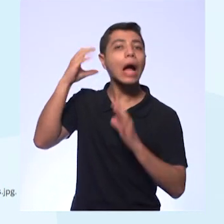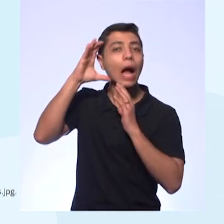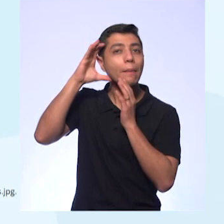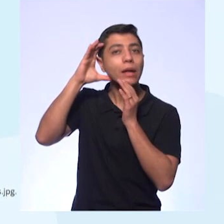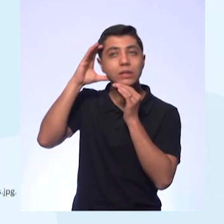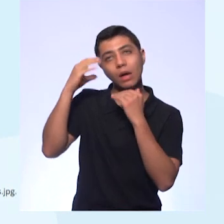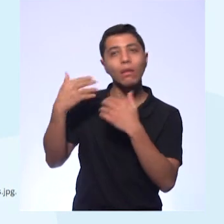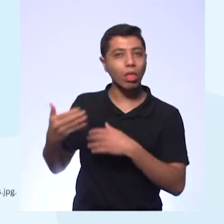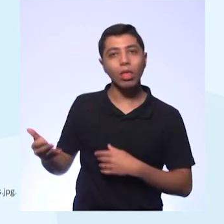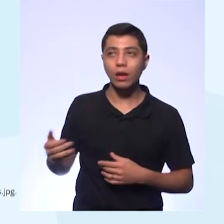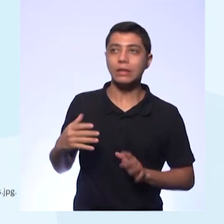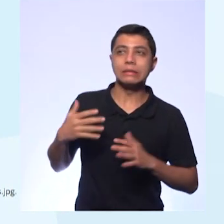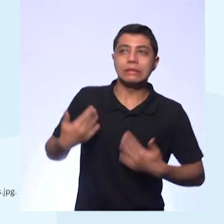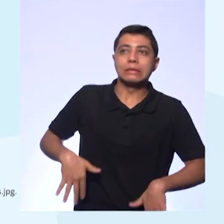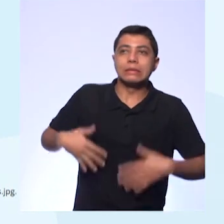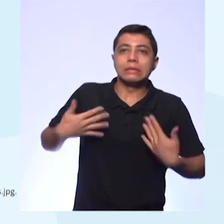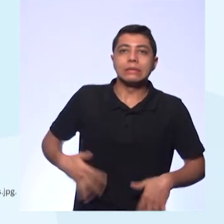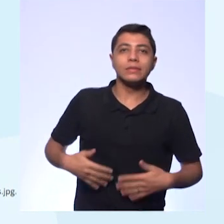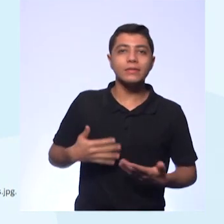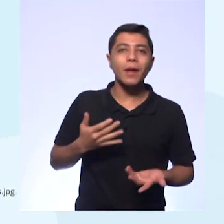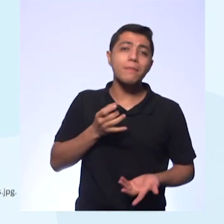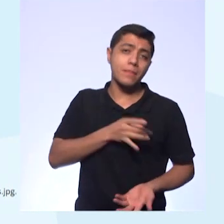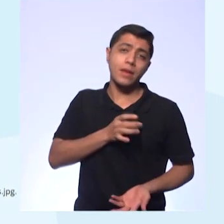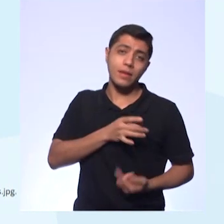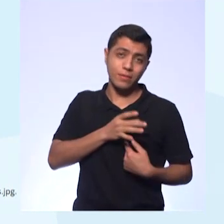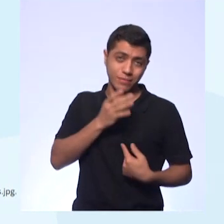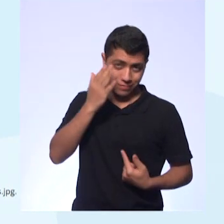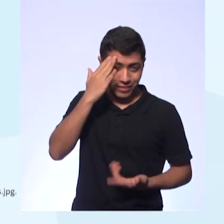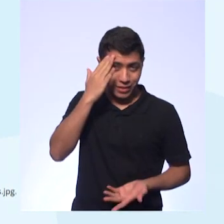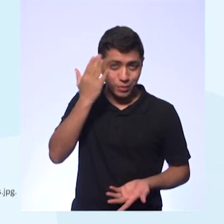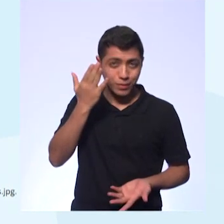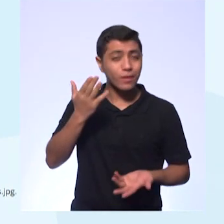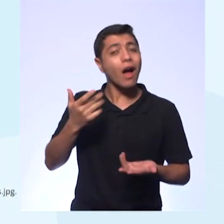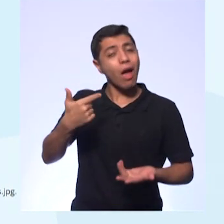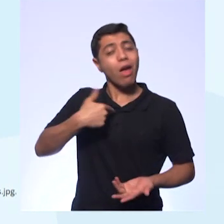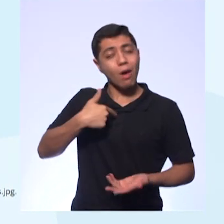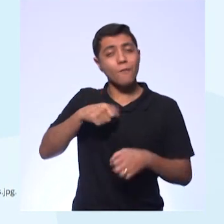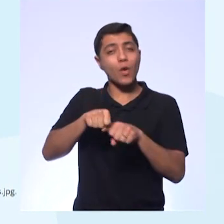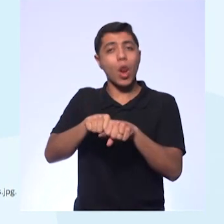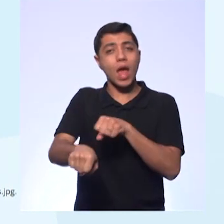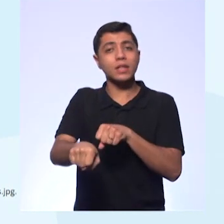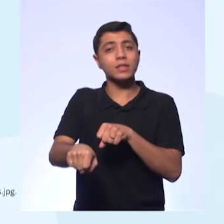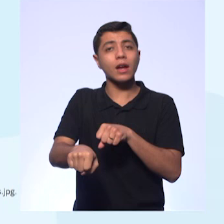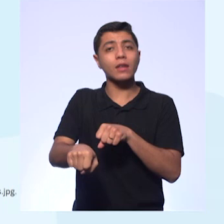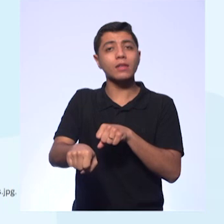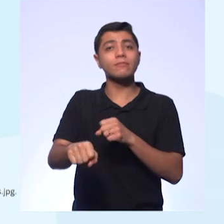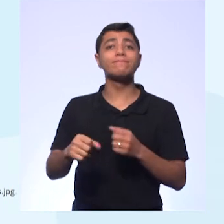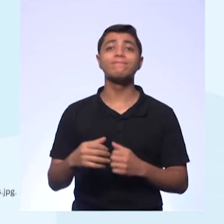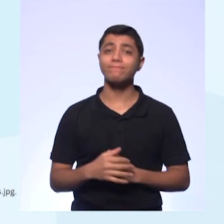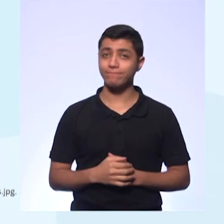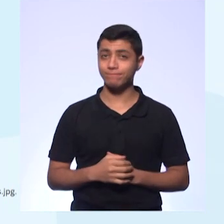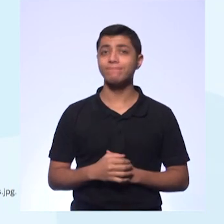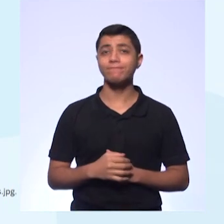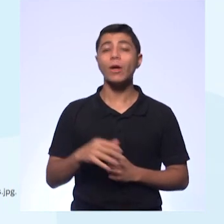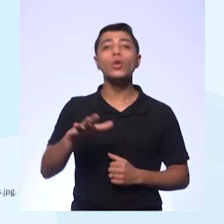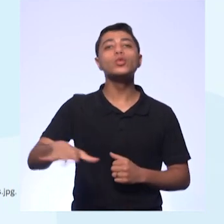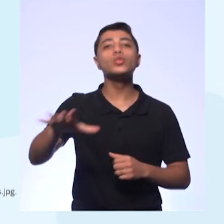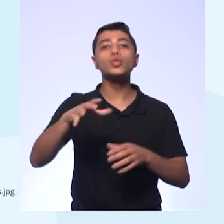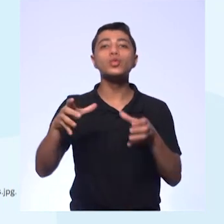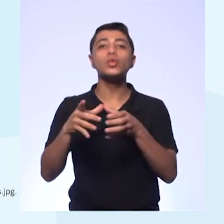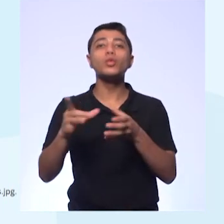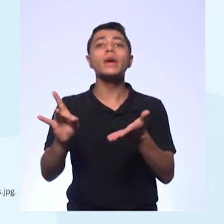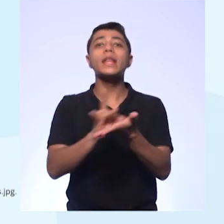E automaticamente você vai estar defendendo o seu governo dos inimigos, porque se você está matando os seus inimigos, os seus